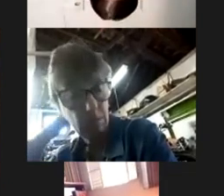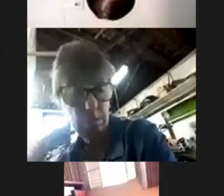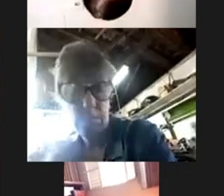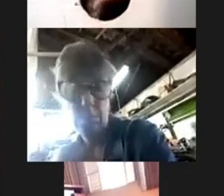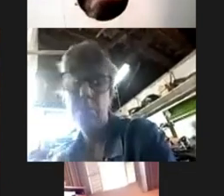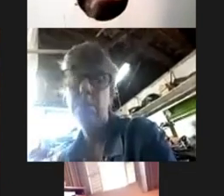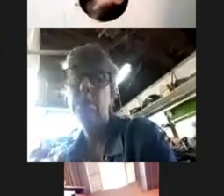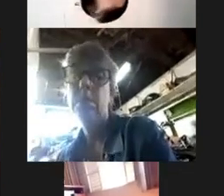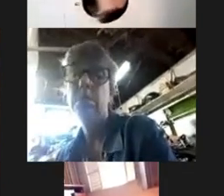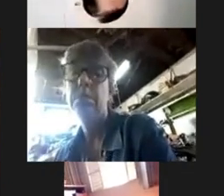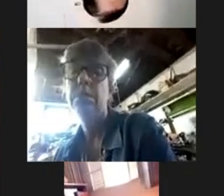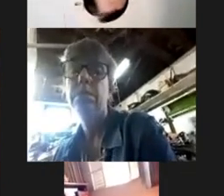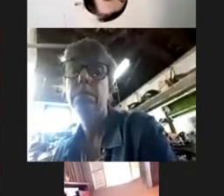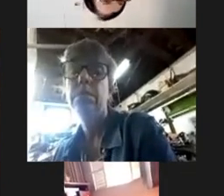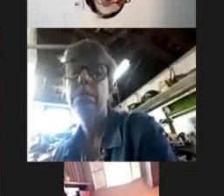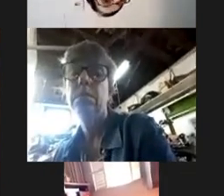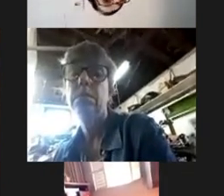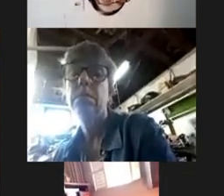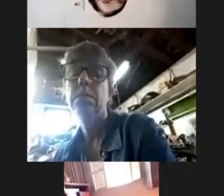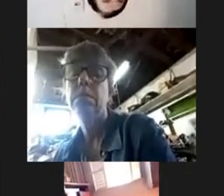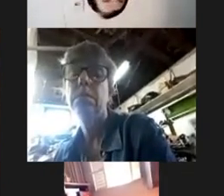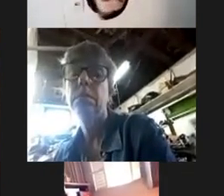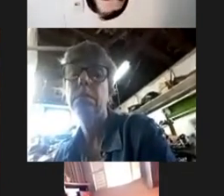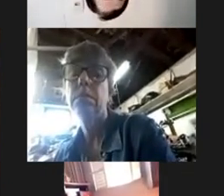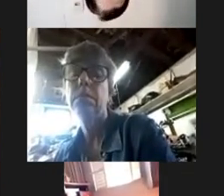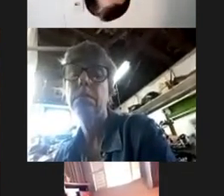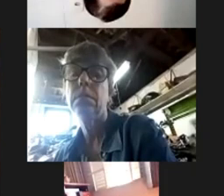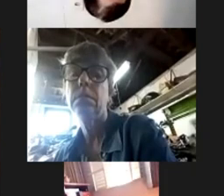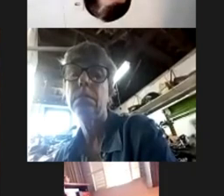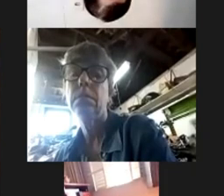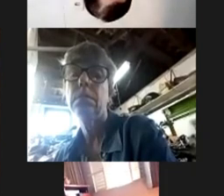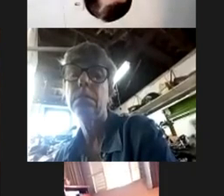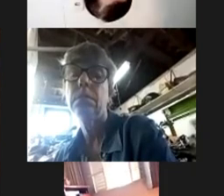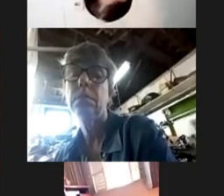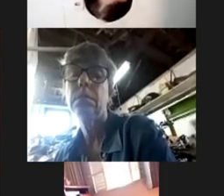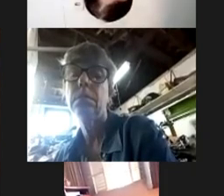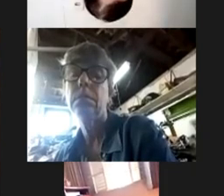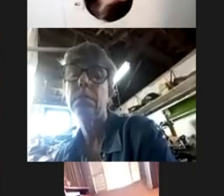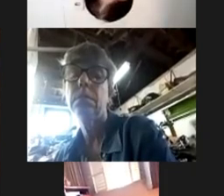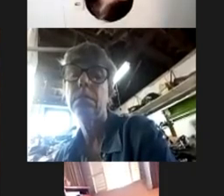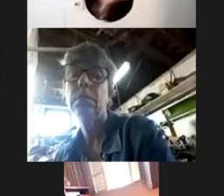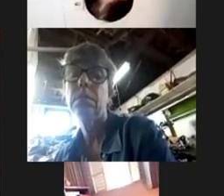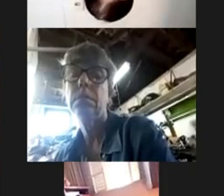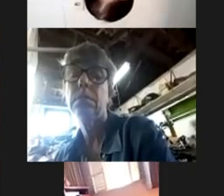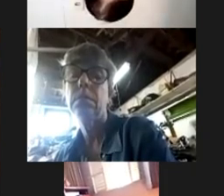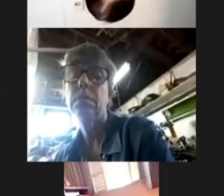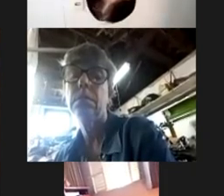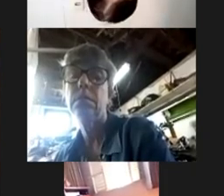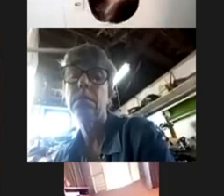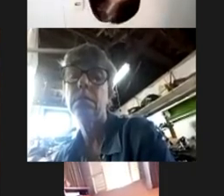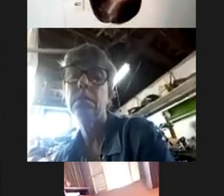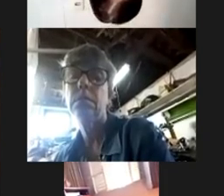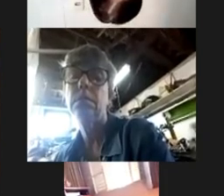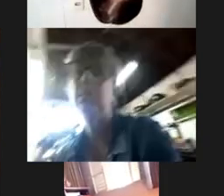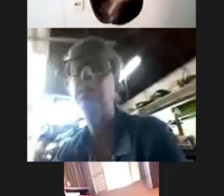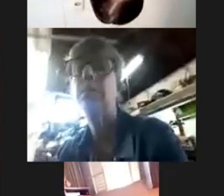Instagram. E quem eu não sou, quem eu não sou ainda, que eu não estou seguindo ainda no Instagram, é, manda um oi também para mim, para eu poder